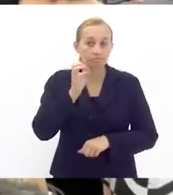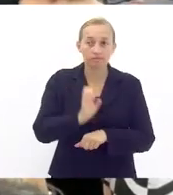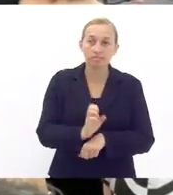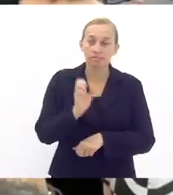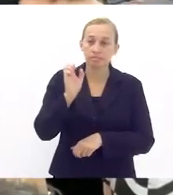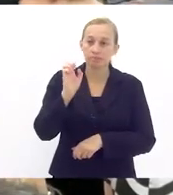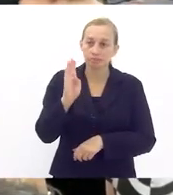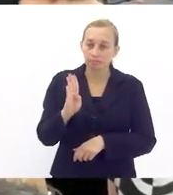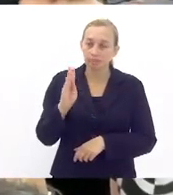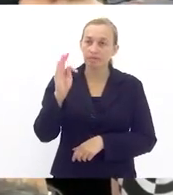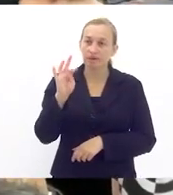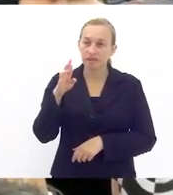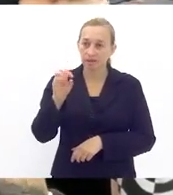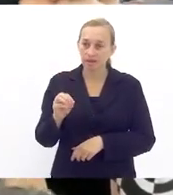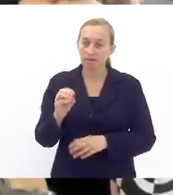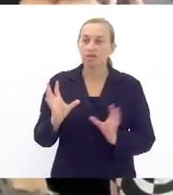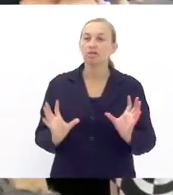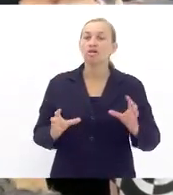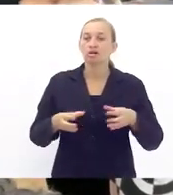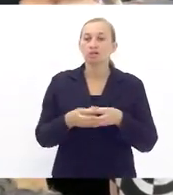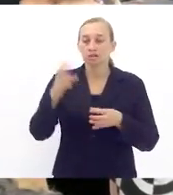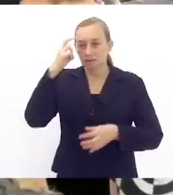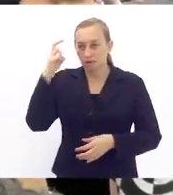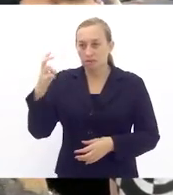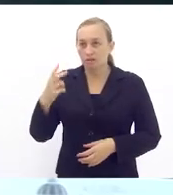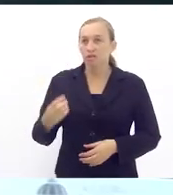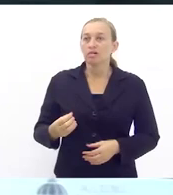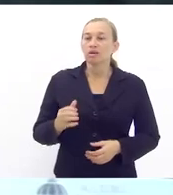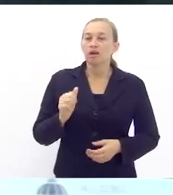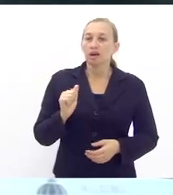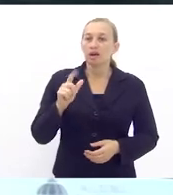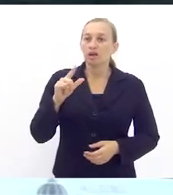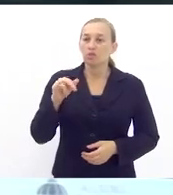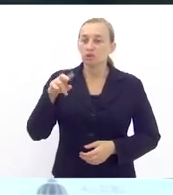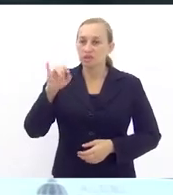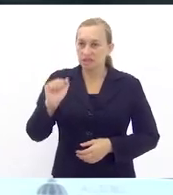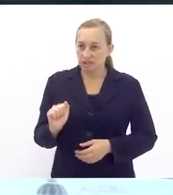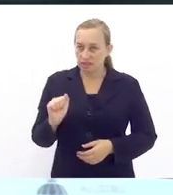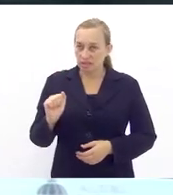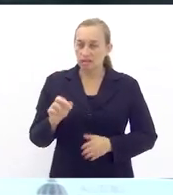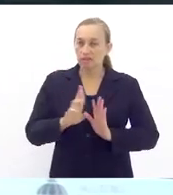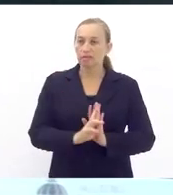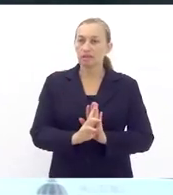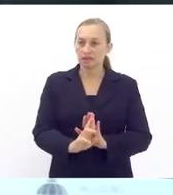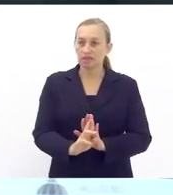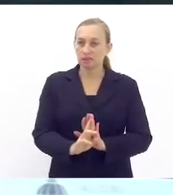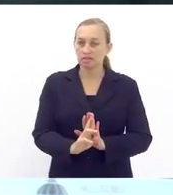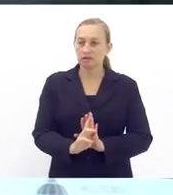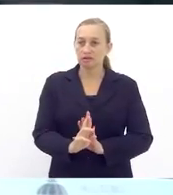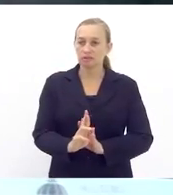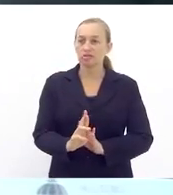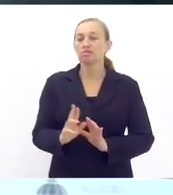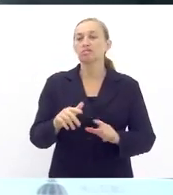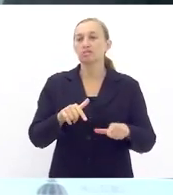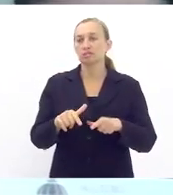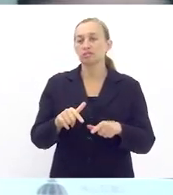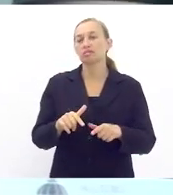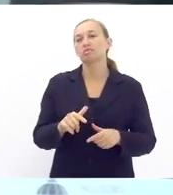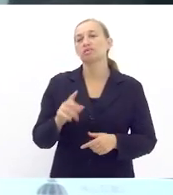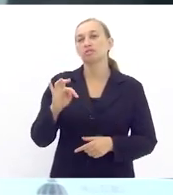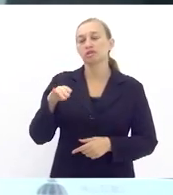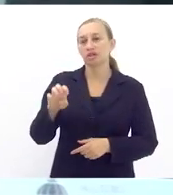Bernardo Rossi que é membro da comissão de Cultura mas tá aqui a Lúcia maggio que é representante do mandato Deputado Bernardo